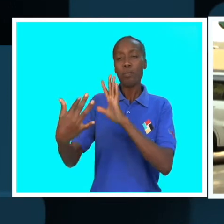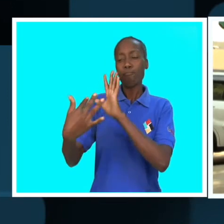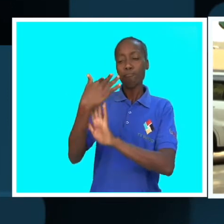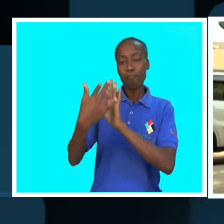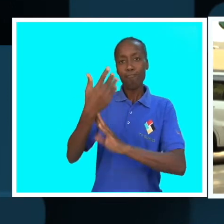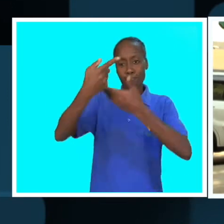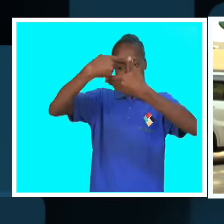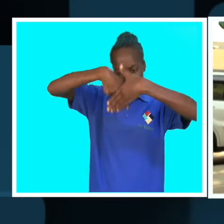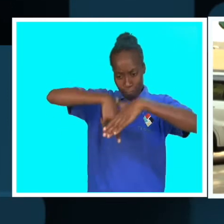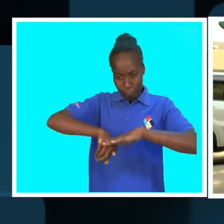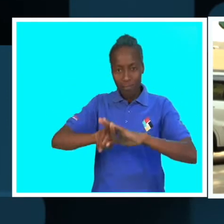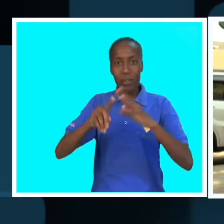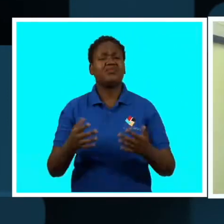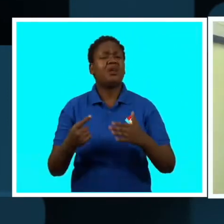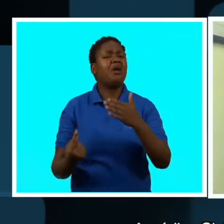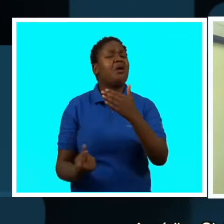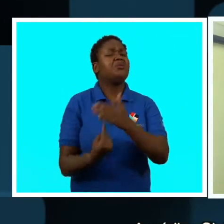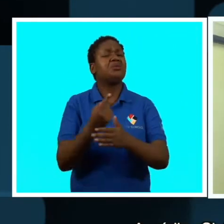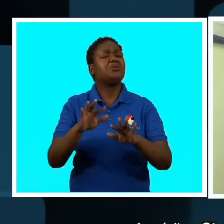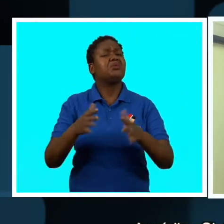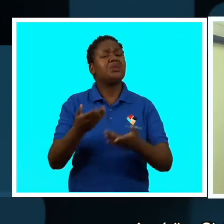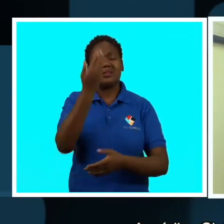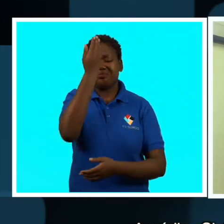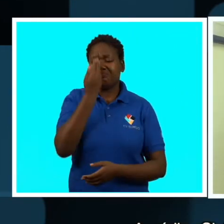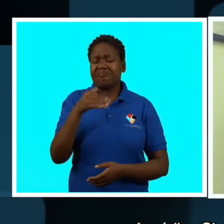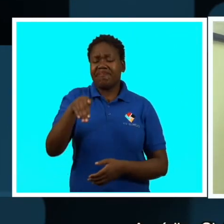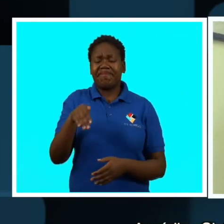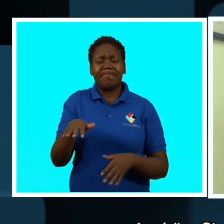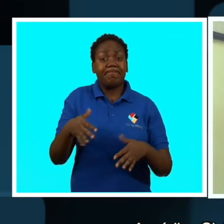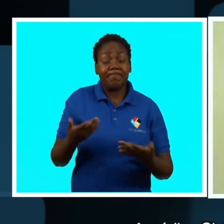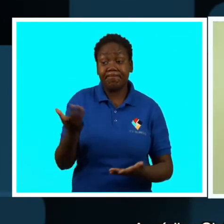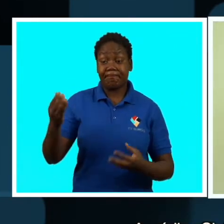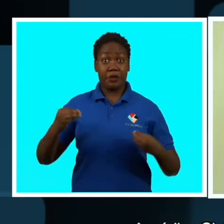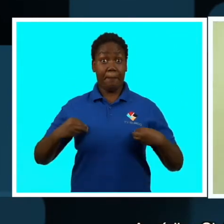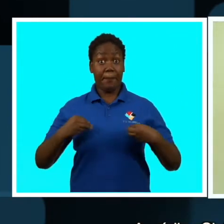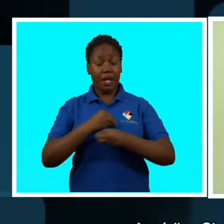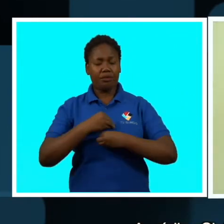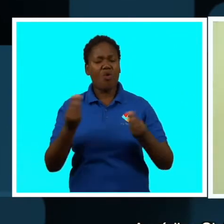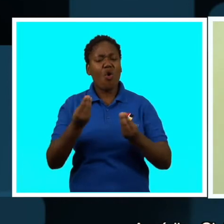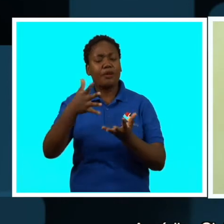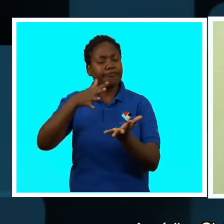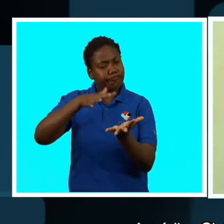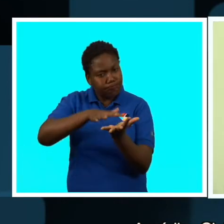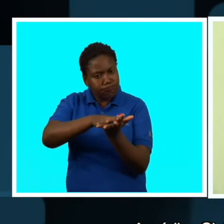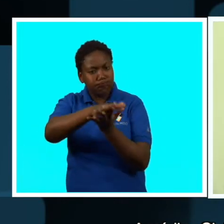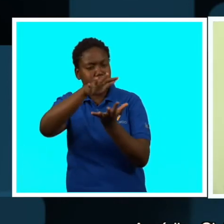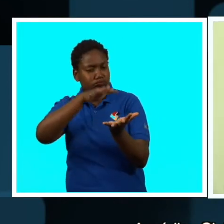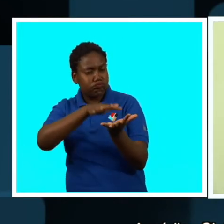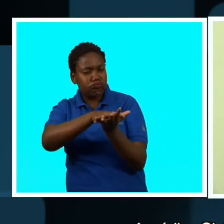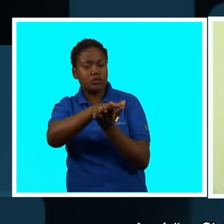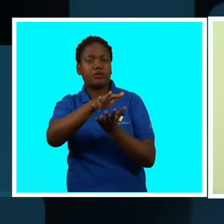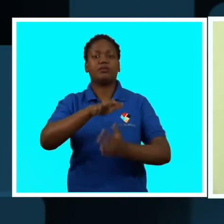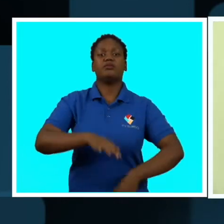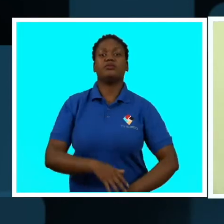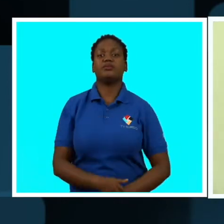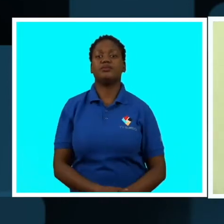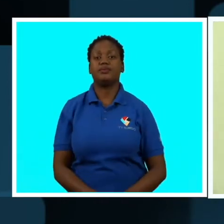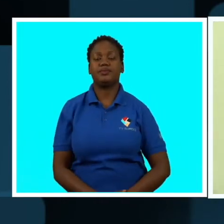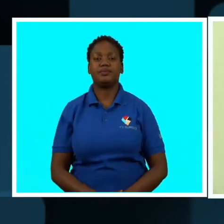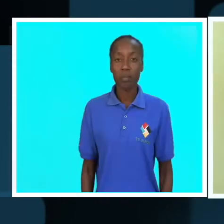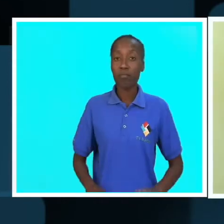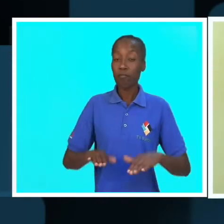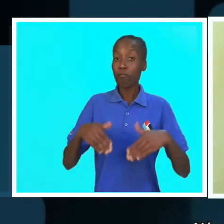ir para a fisioterapia. A médica Claida Domingos explica como a hipertensão pode levar à paralisia muscular.